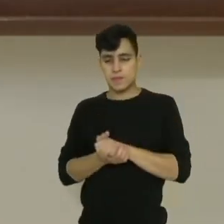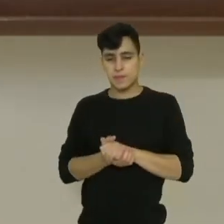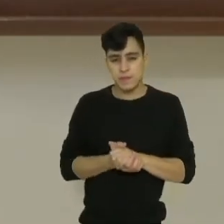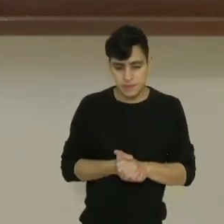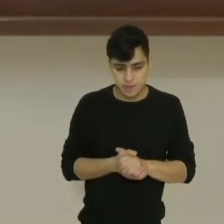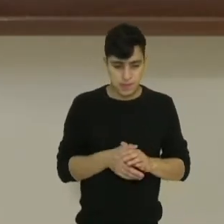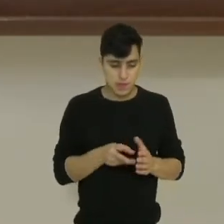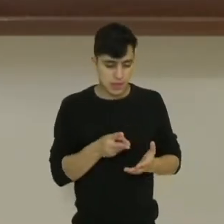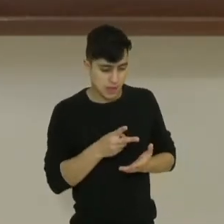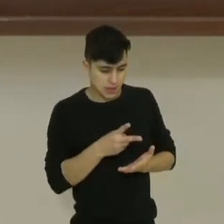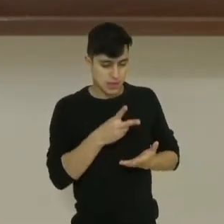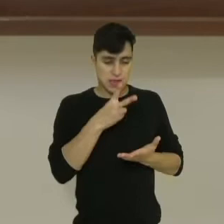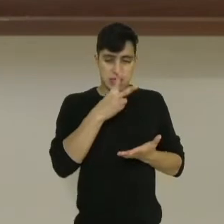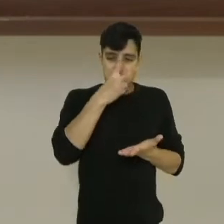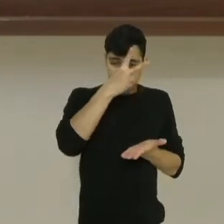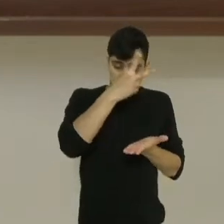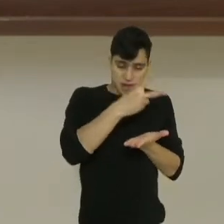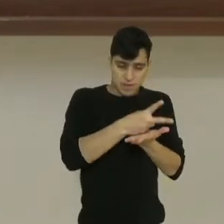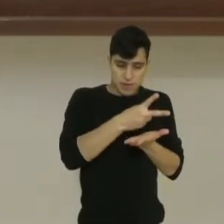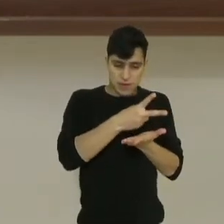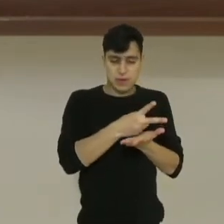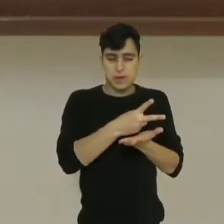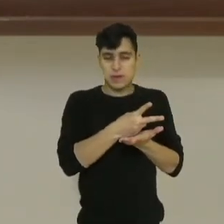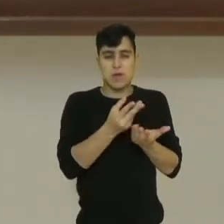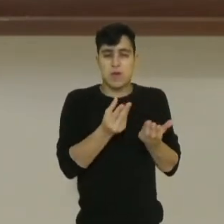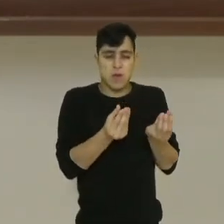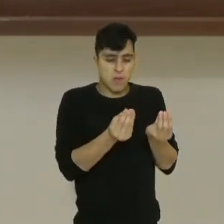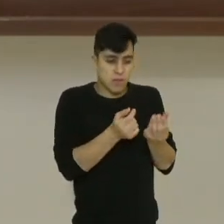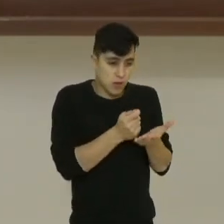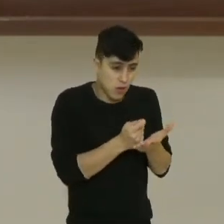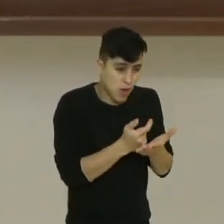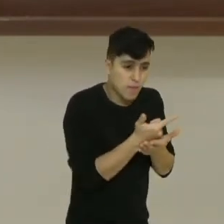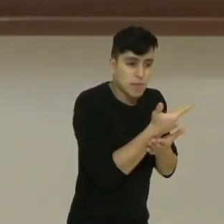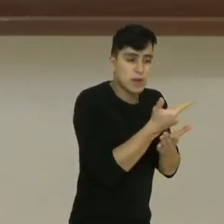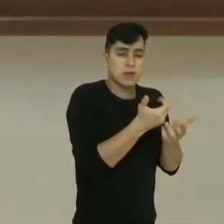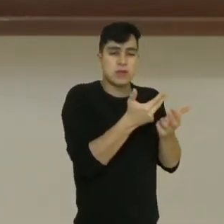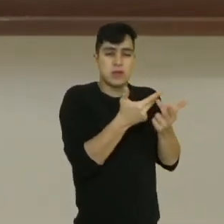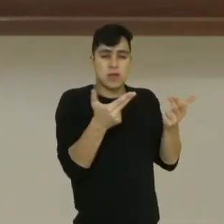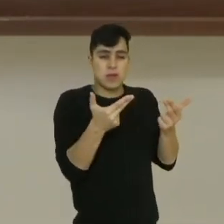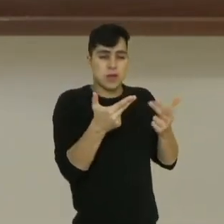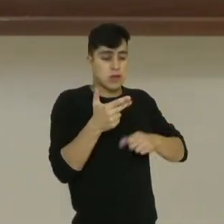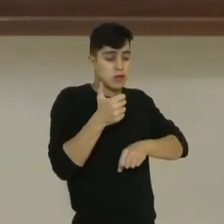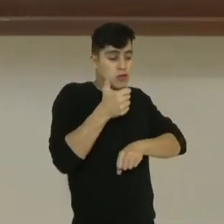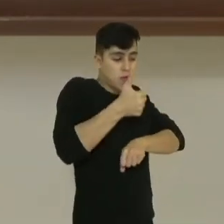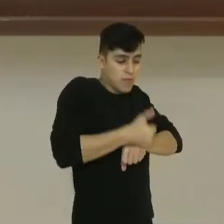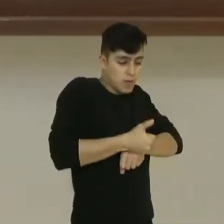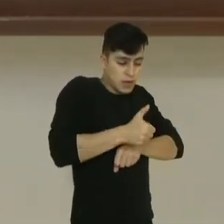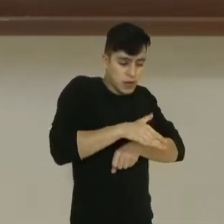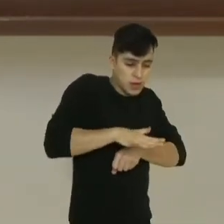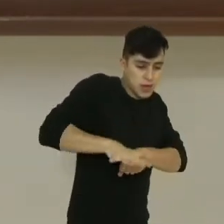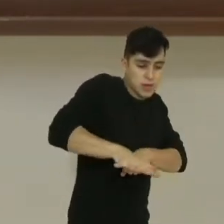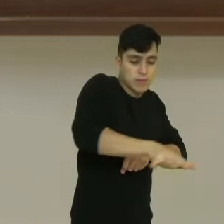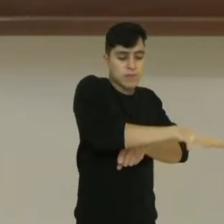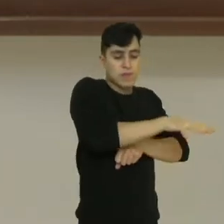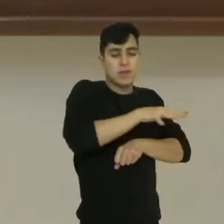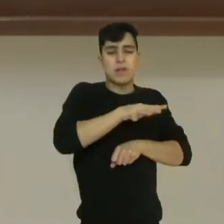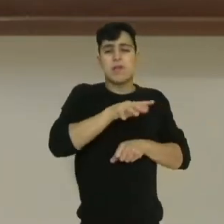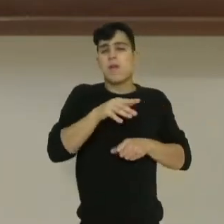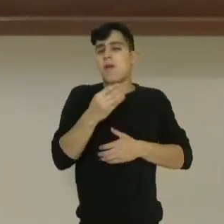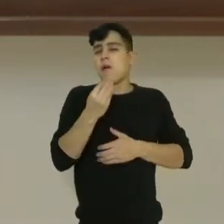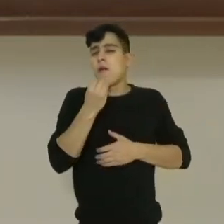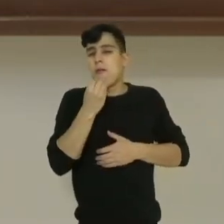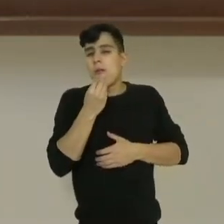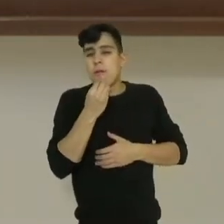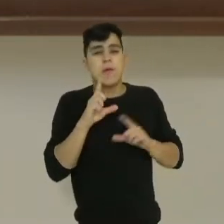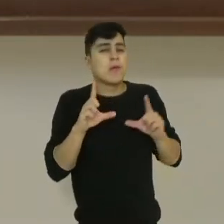logicamente, essa aquisição do material, essa tutoria sobre um determinado lugar, fez com que houvesse, obviamente,